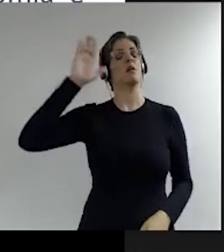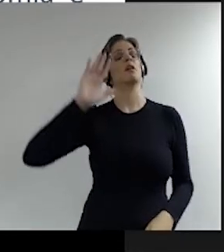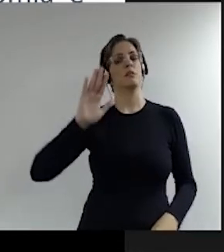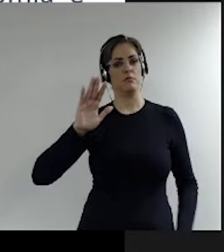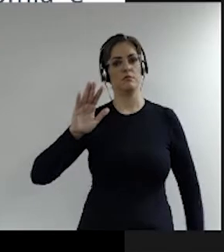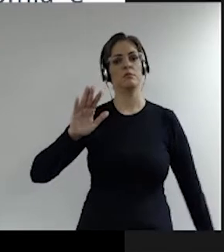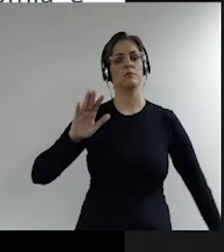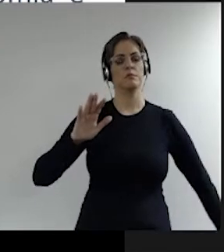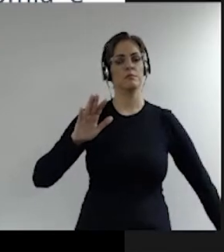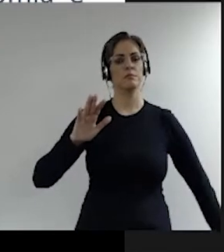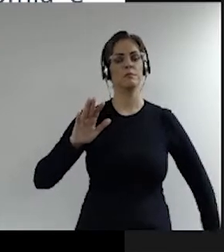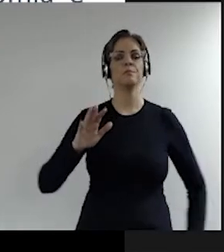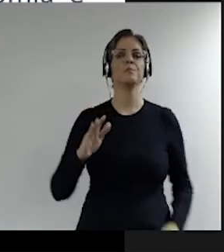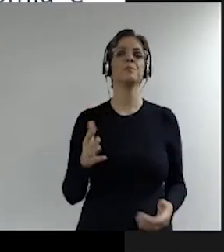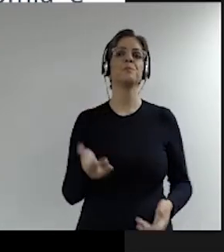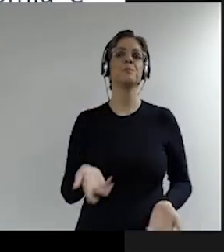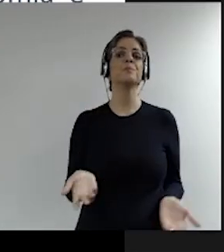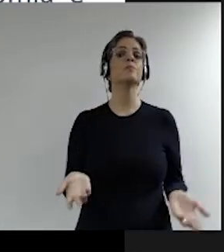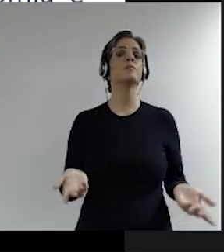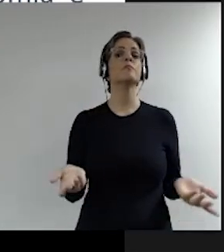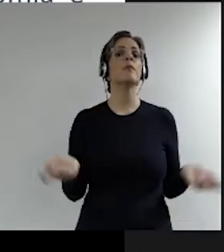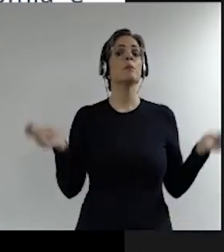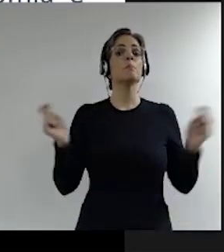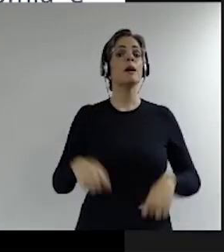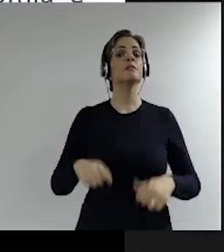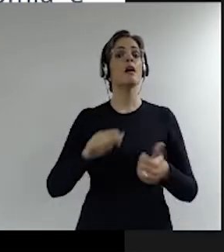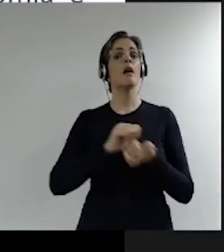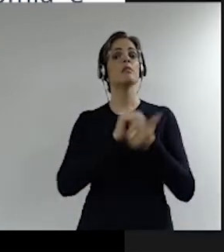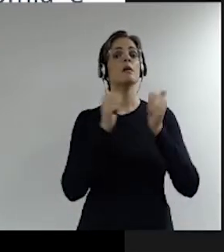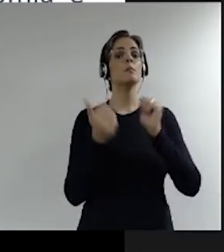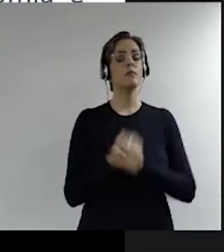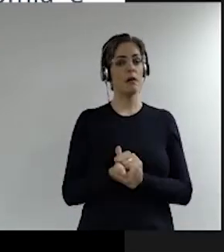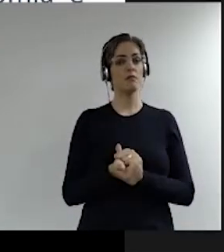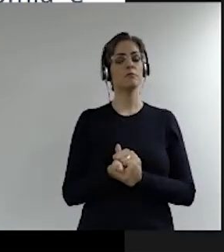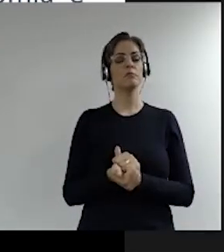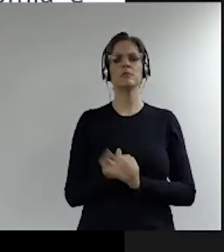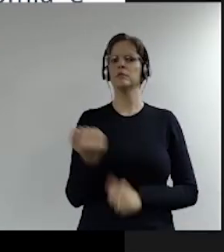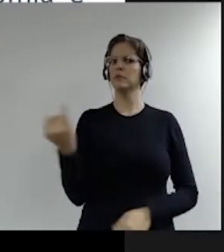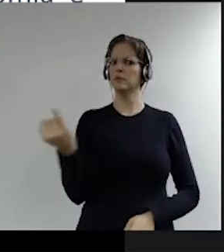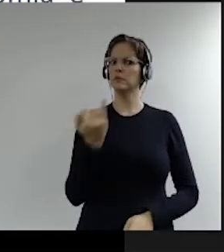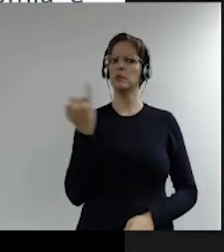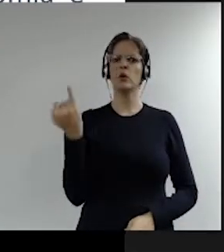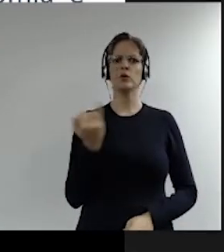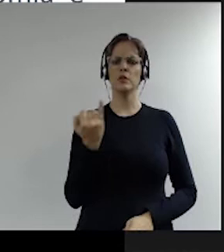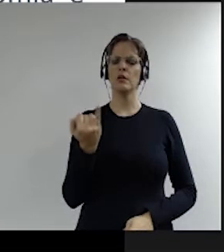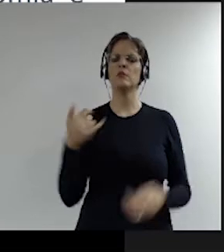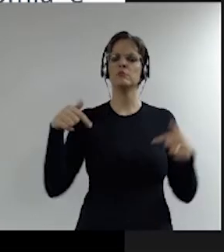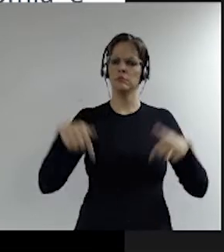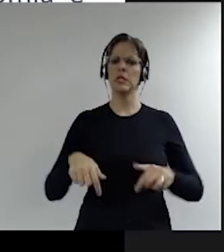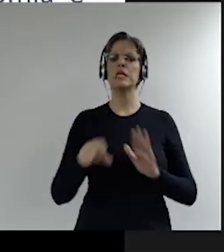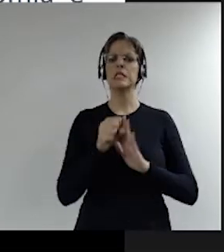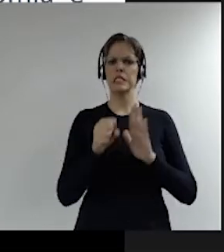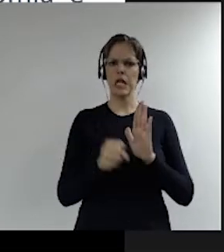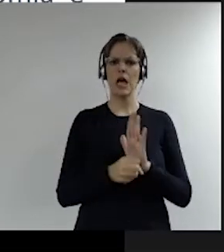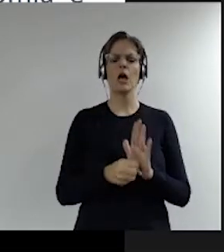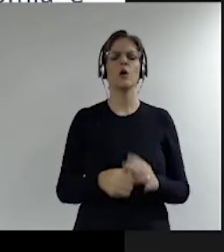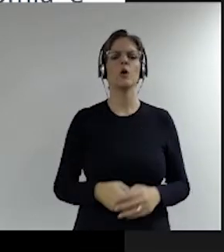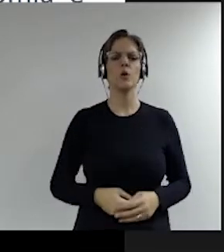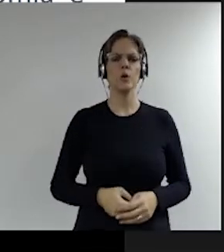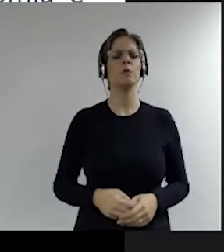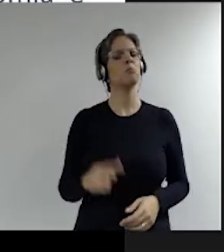fazeres. Adaptabilidade, que é uma competência muito importante para o século em que a gente vive, foi